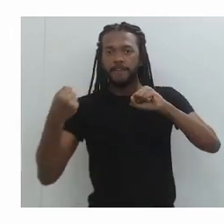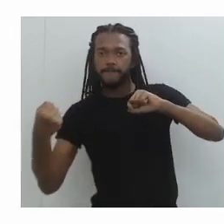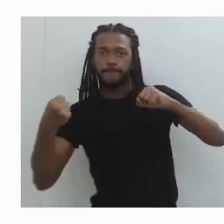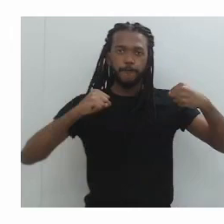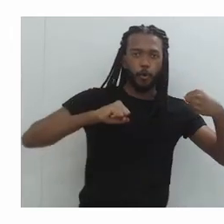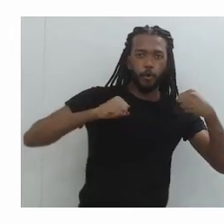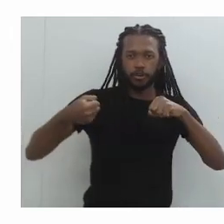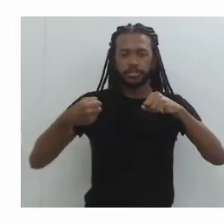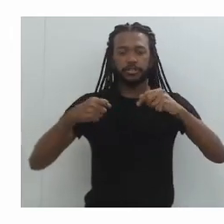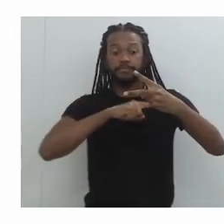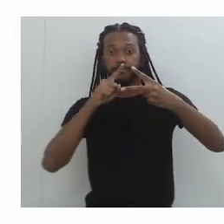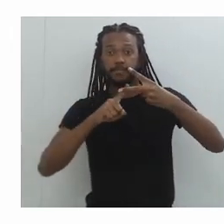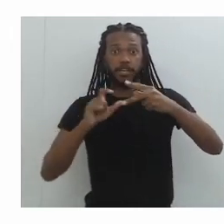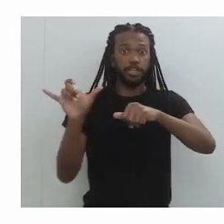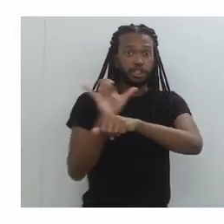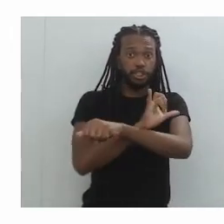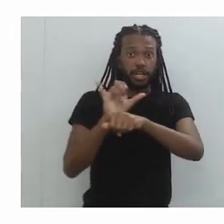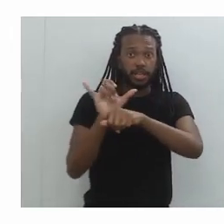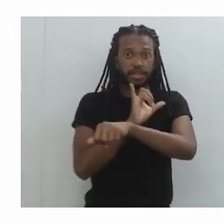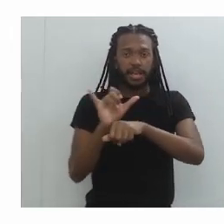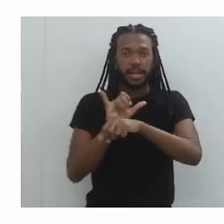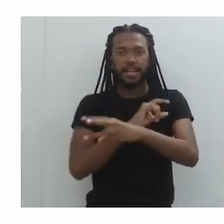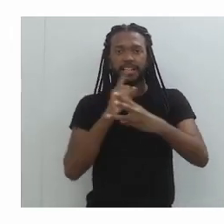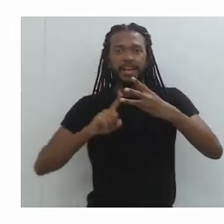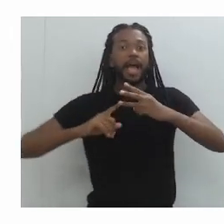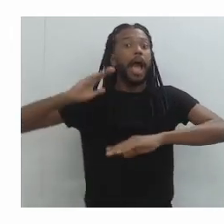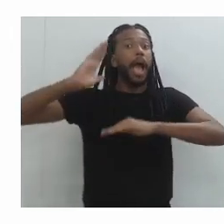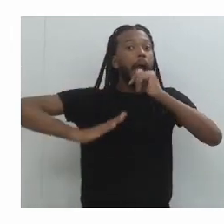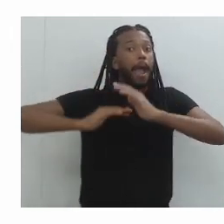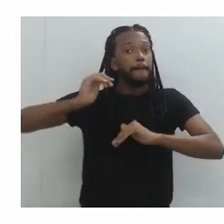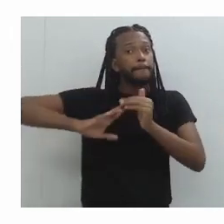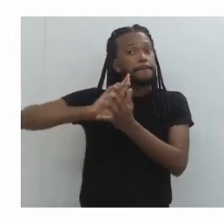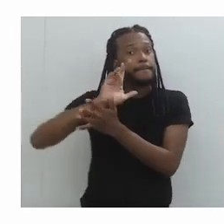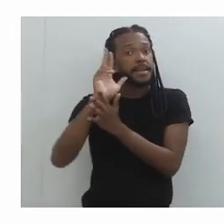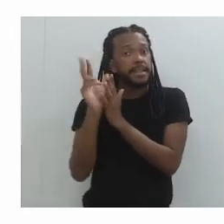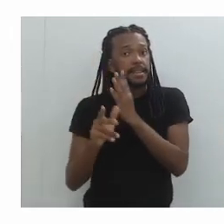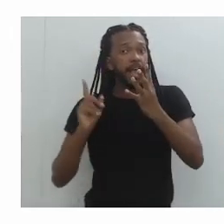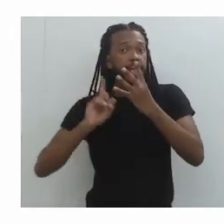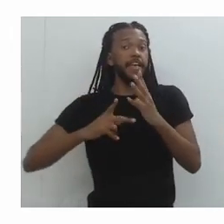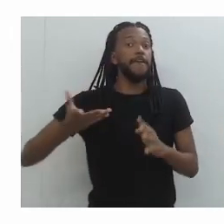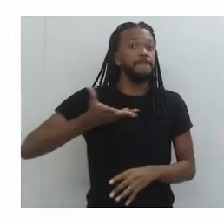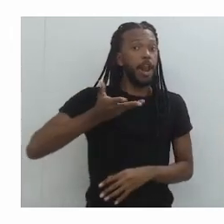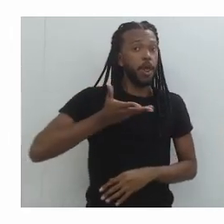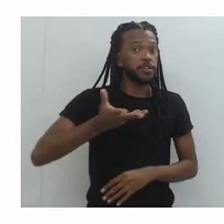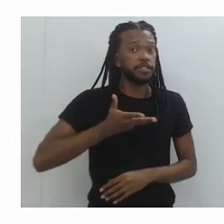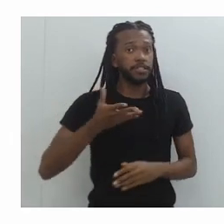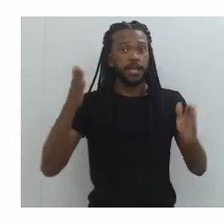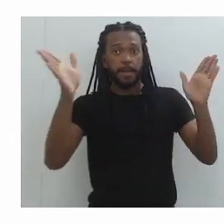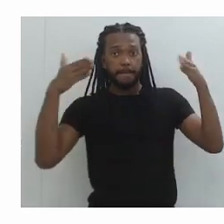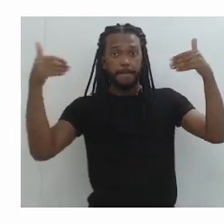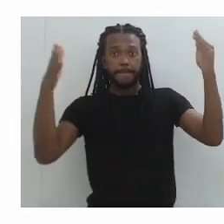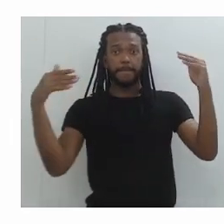de estratégia, de habilidade, de velocidade,